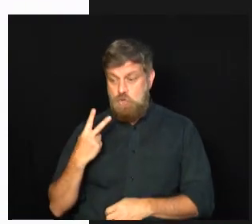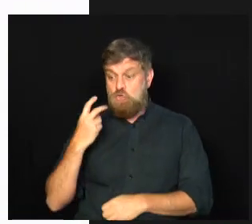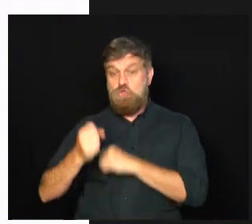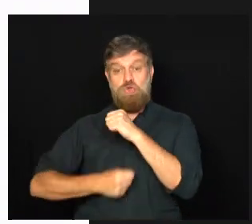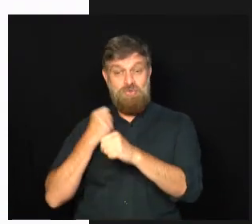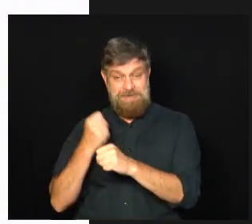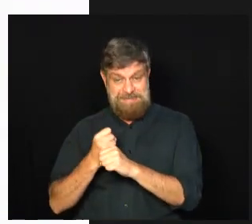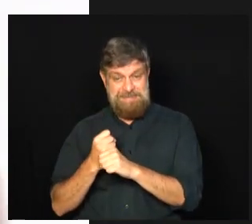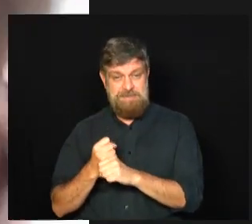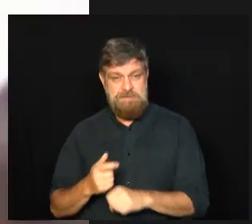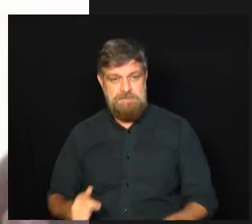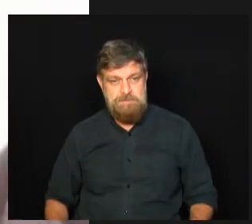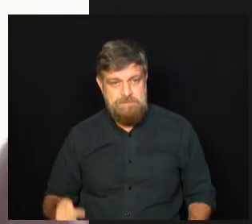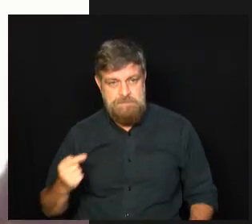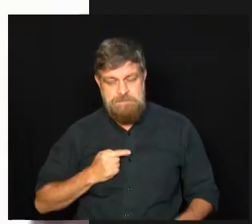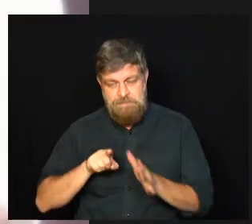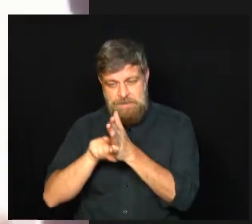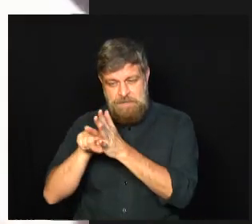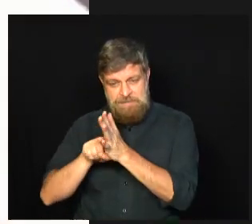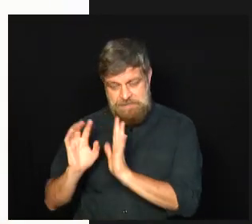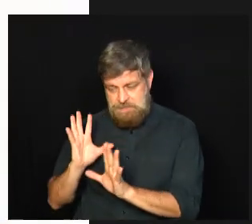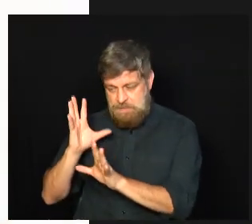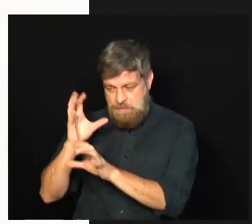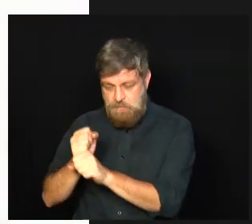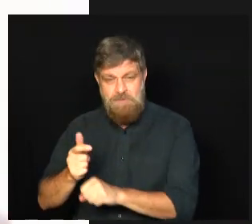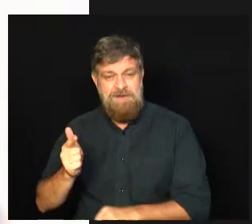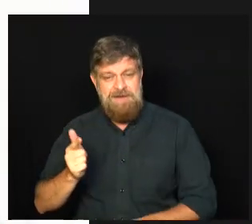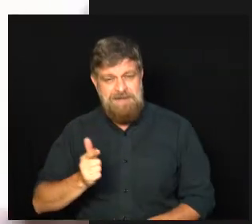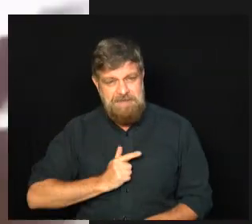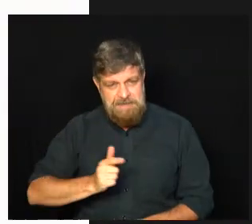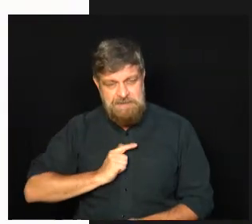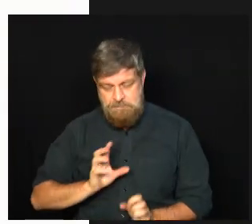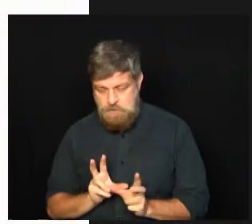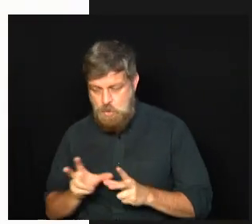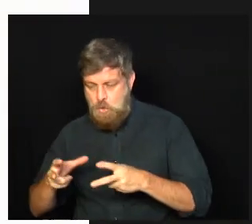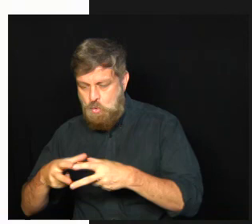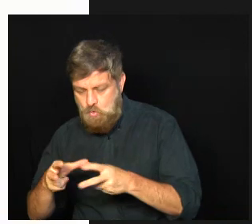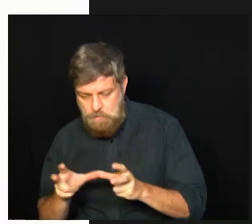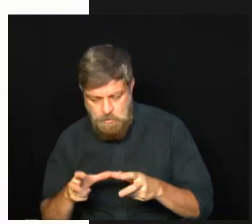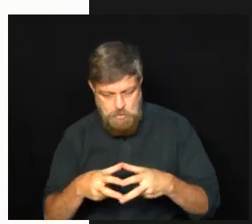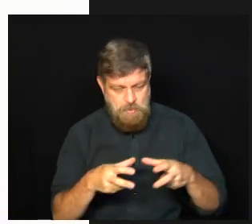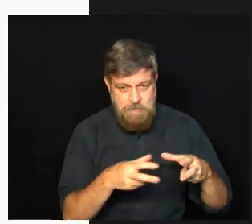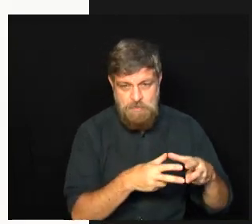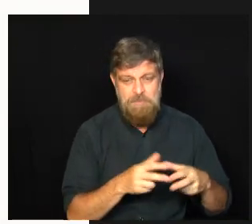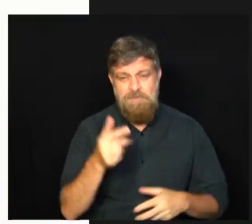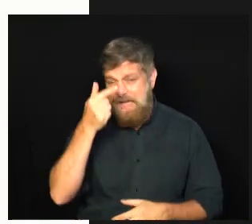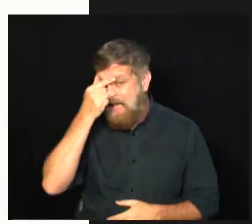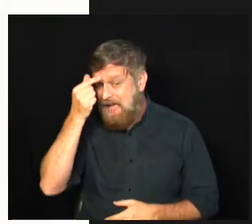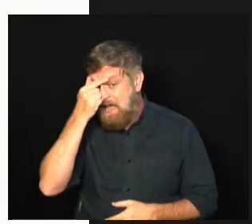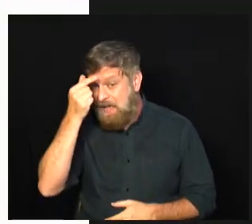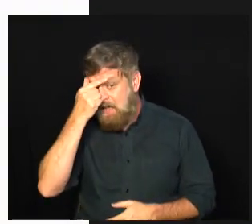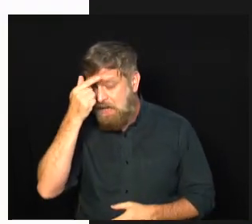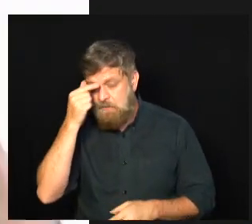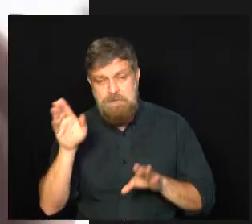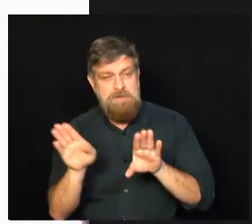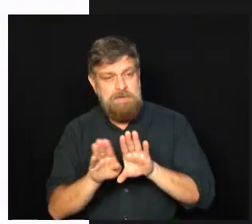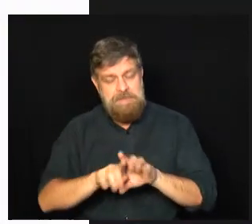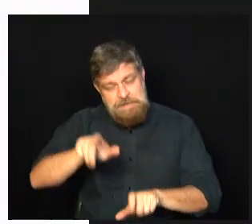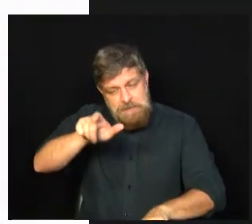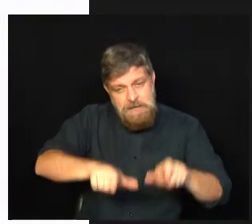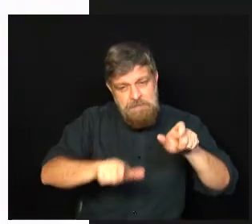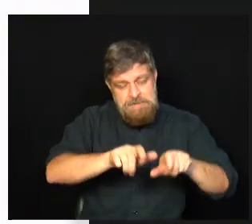anos. Esta pesquisa, eu envolvi vários grupos, inclusive da universidade, muita gente